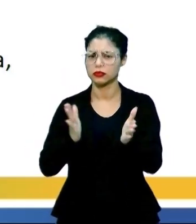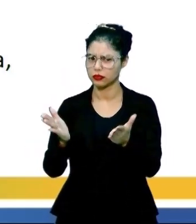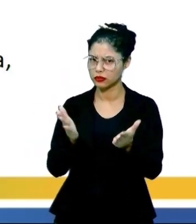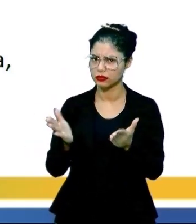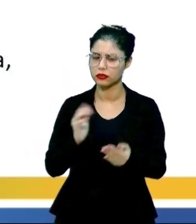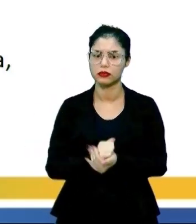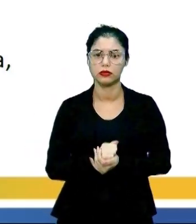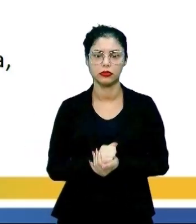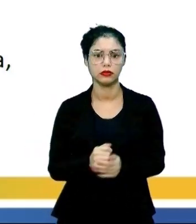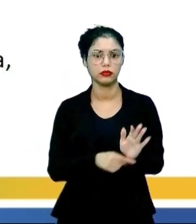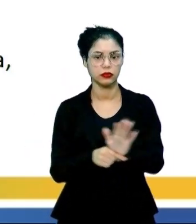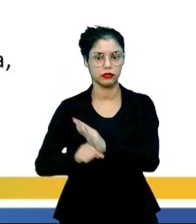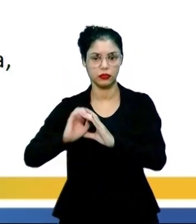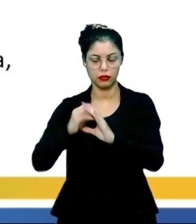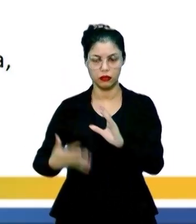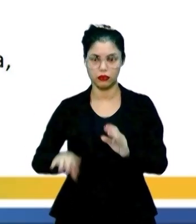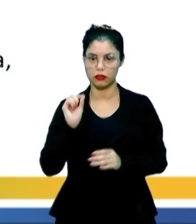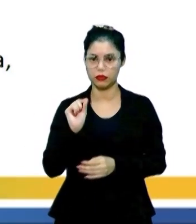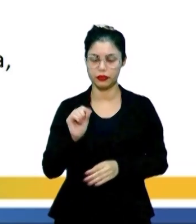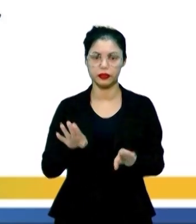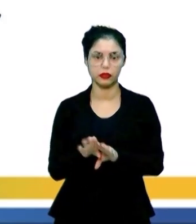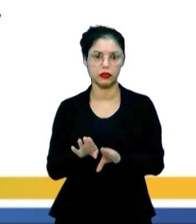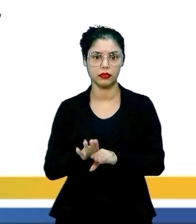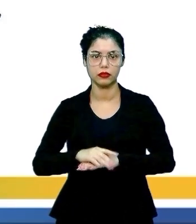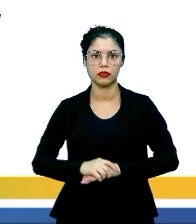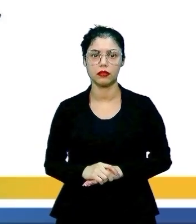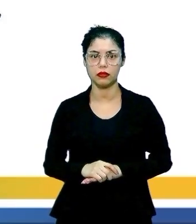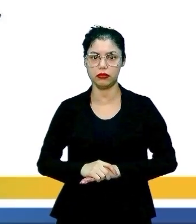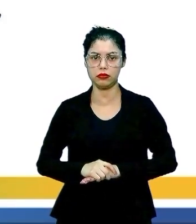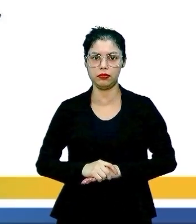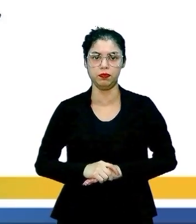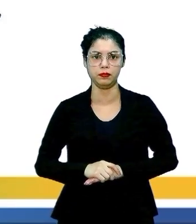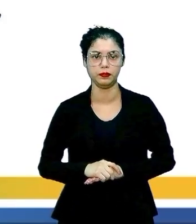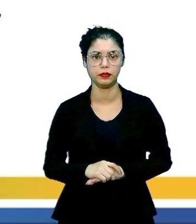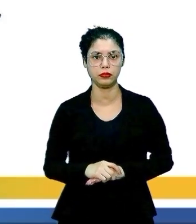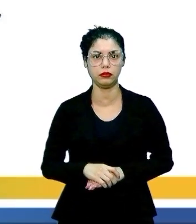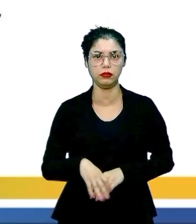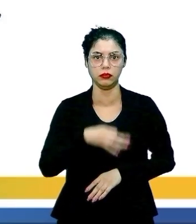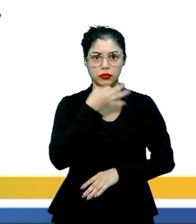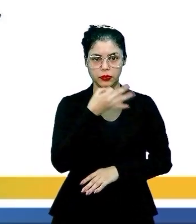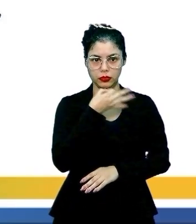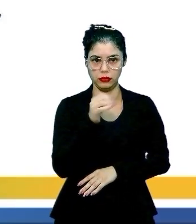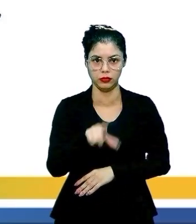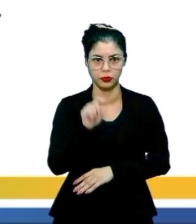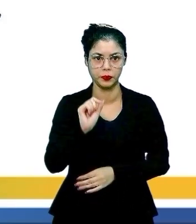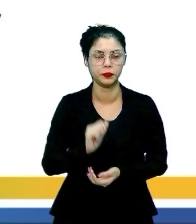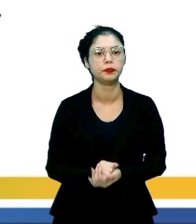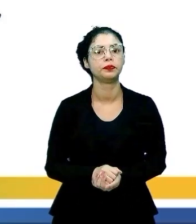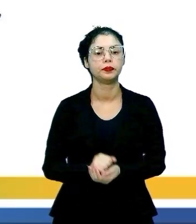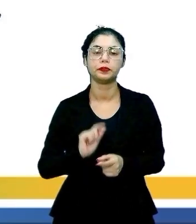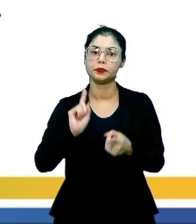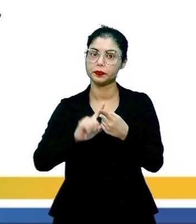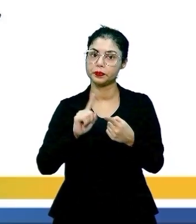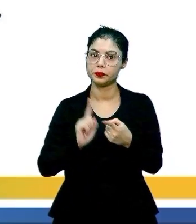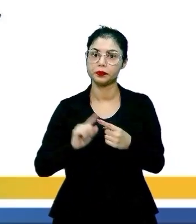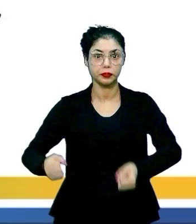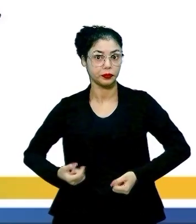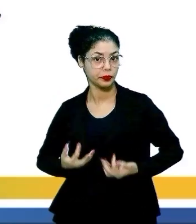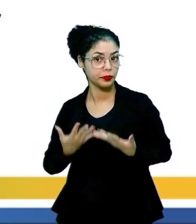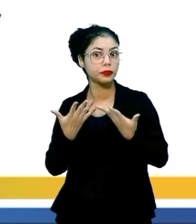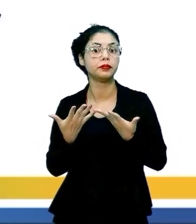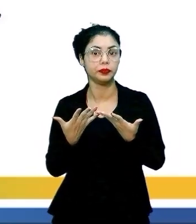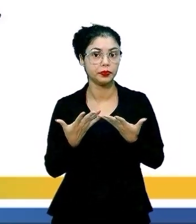associa, a obra reproduzida caracteriza por... Agora sim, as opções. Vamos lá. Primeira, ele diz assim: